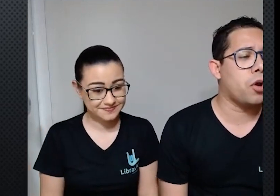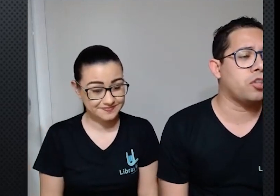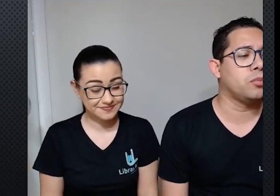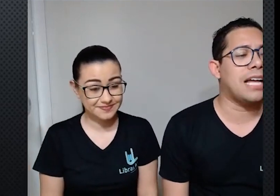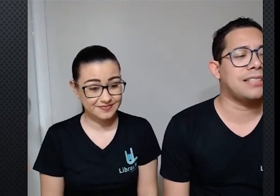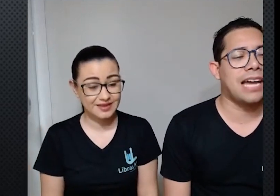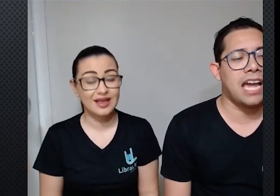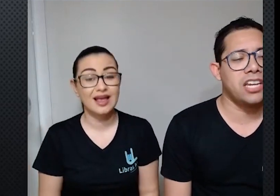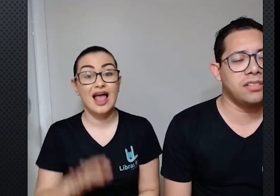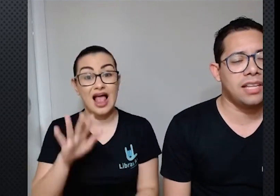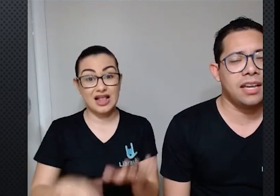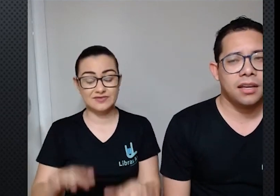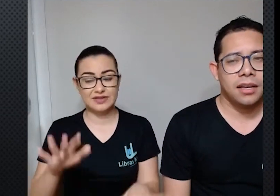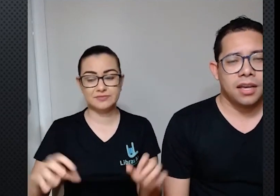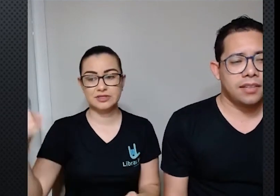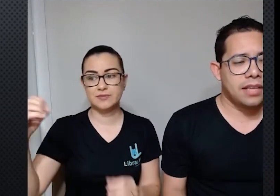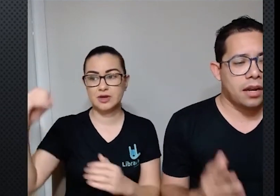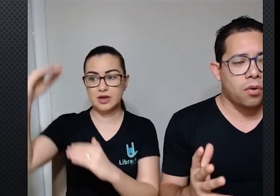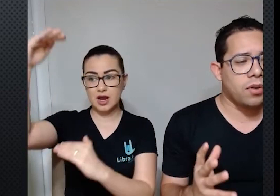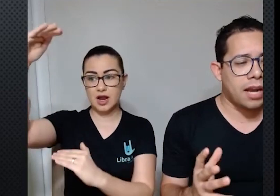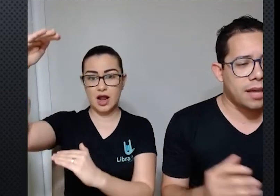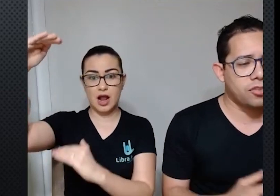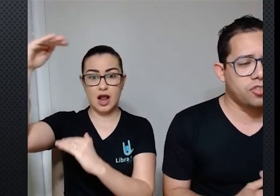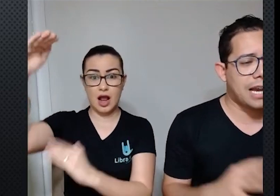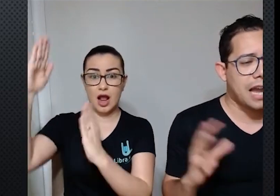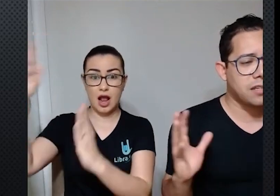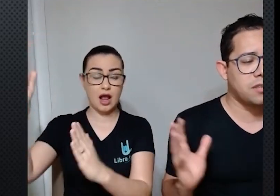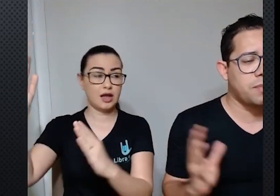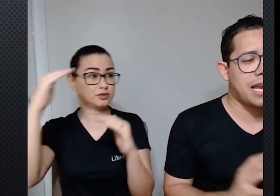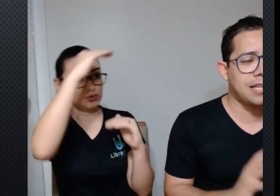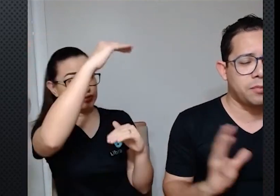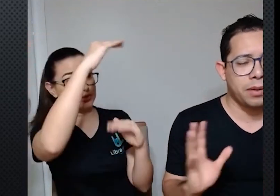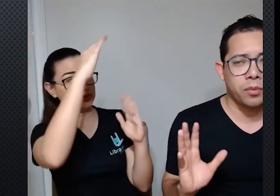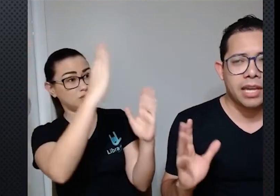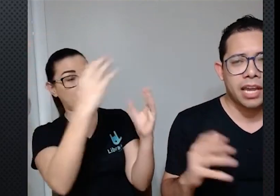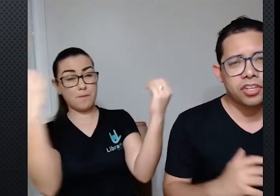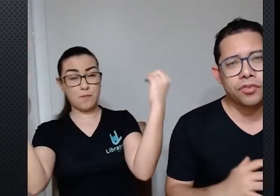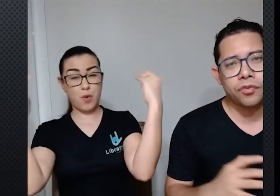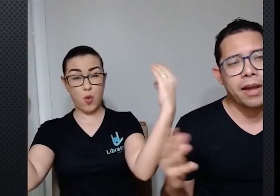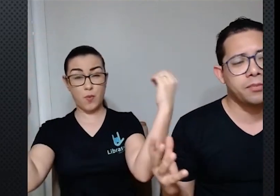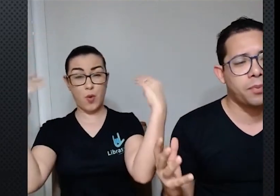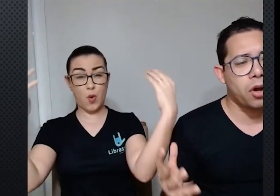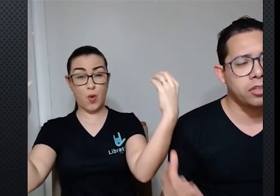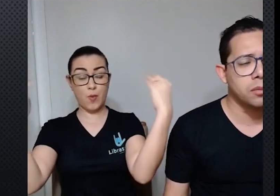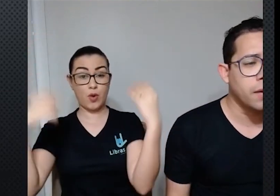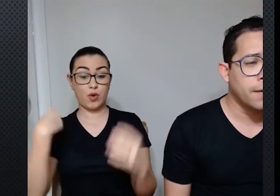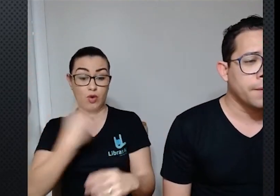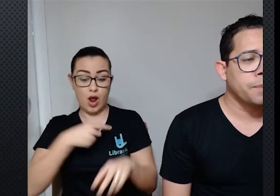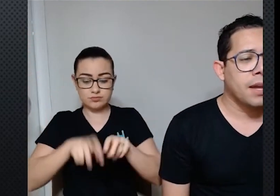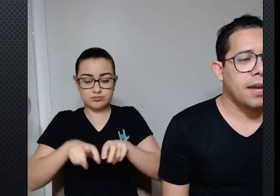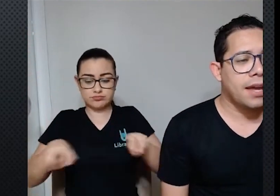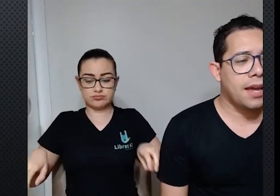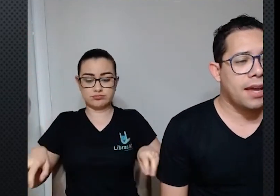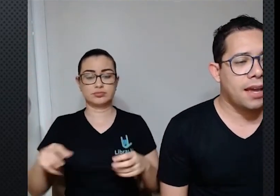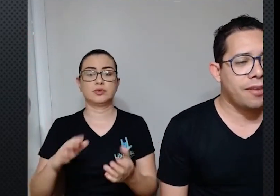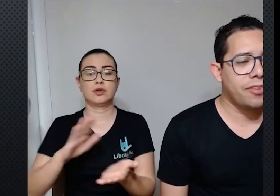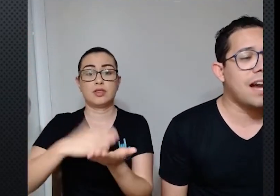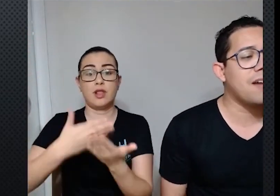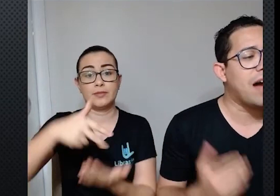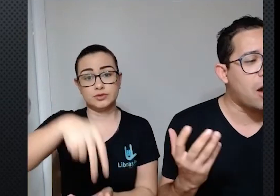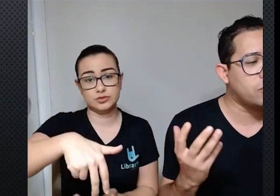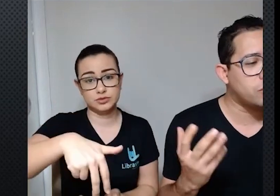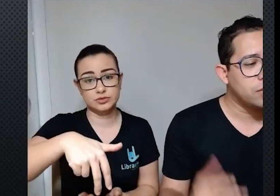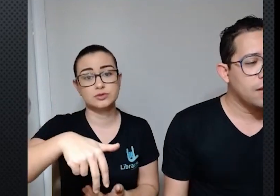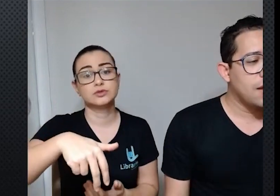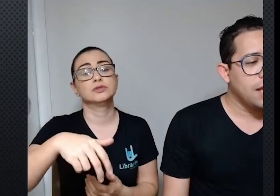ficou próximo das caixas, né? Às vezes era congressos, tinha caixas espalhadas pelo ambiente, a gente ficou mais próximo,